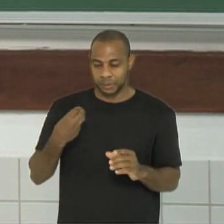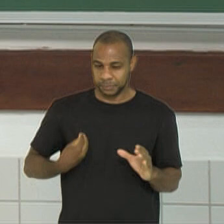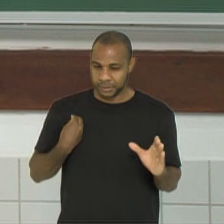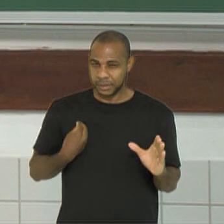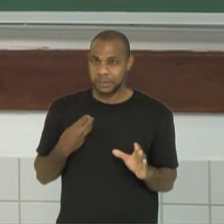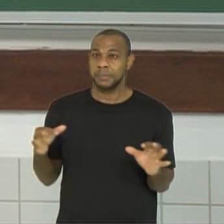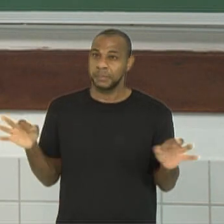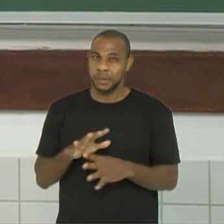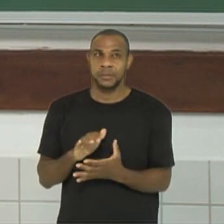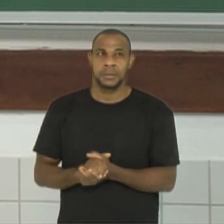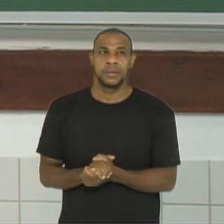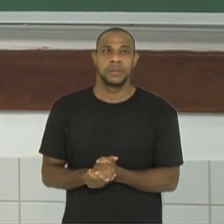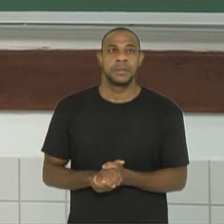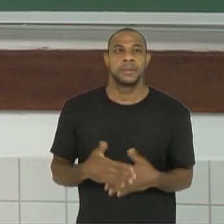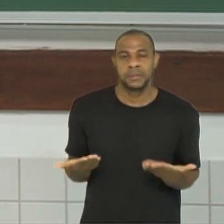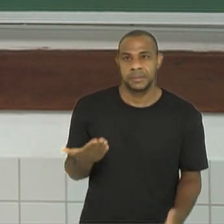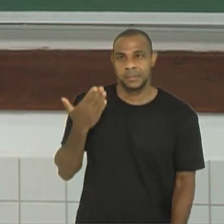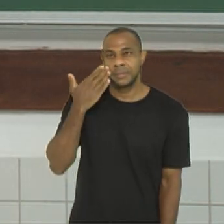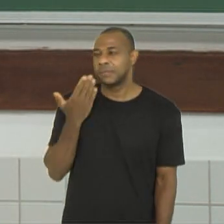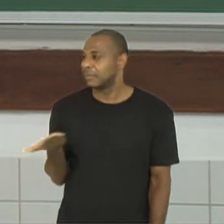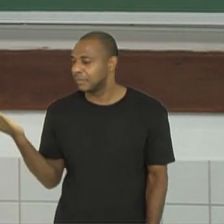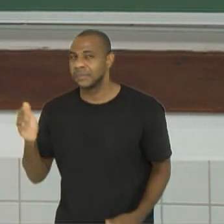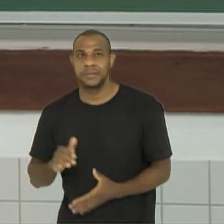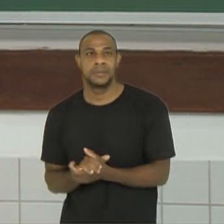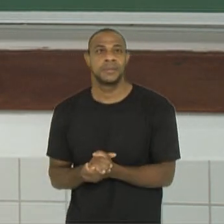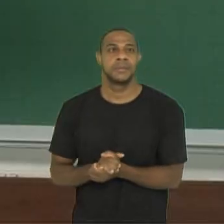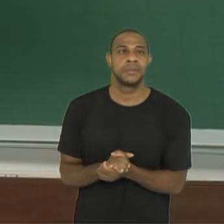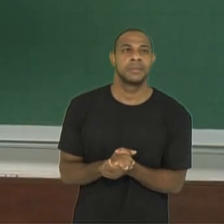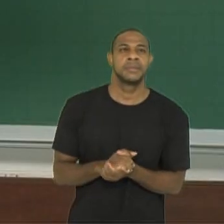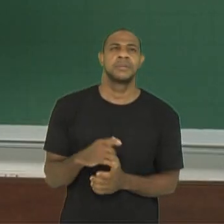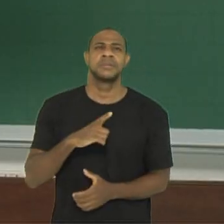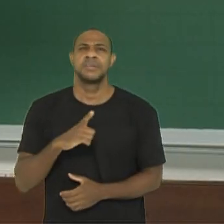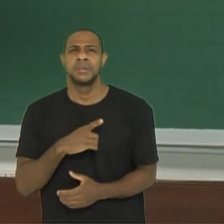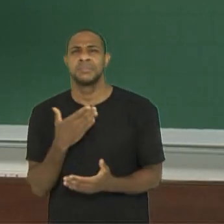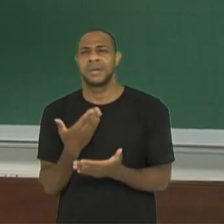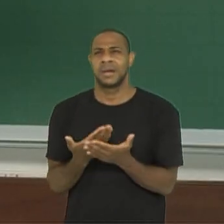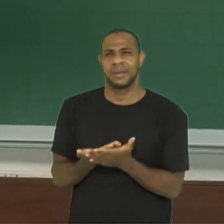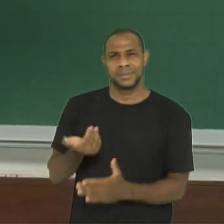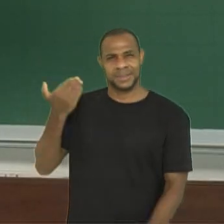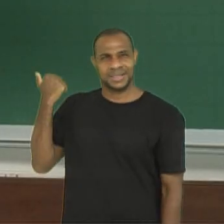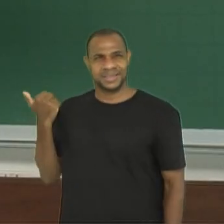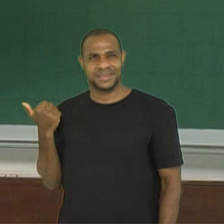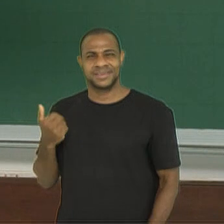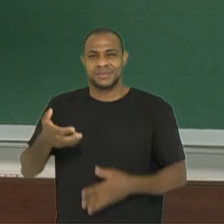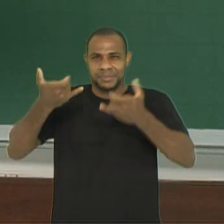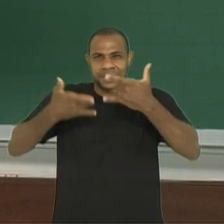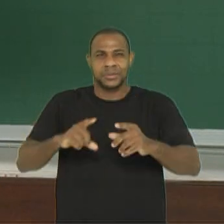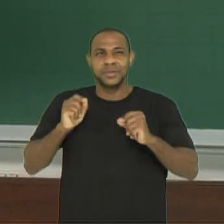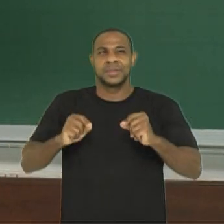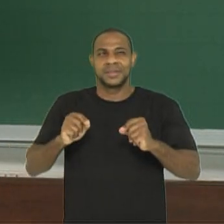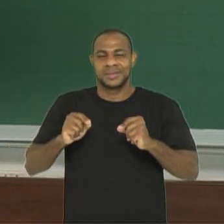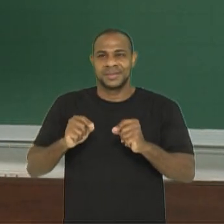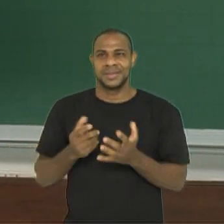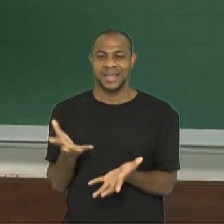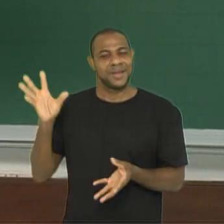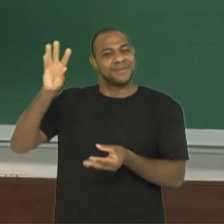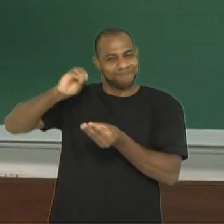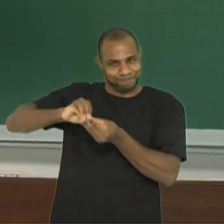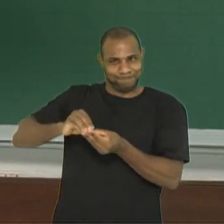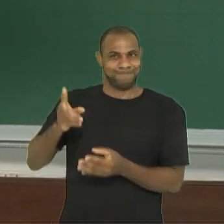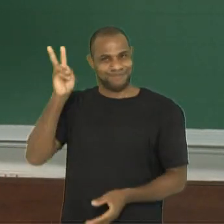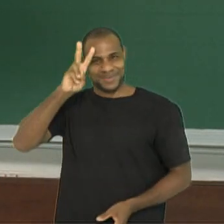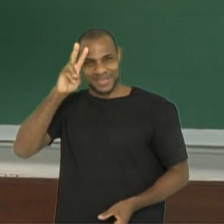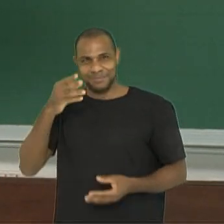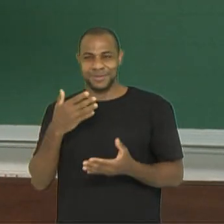ser validada, tá legal? Beleza, olha só, nós tivemos uma aula anterior que nós estávamos falando exatamente, era uma retomada, né? Estamos relembrando